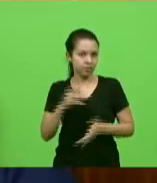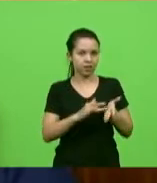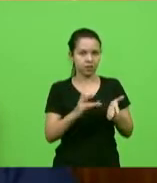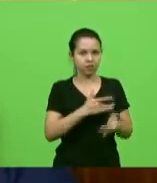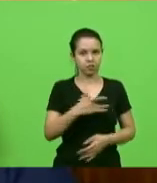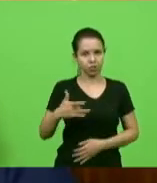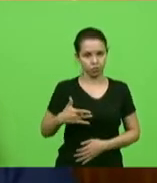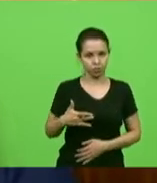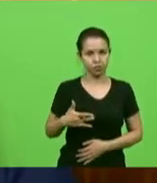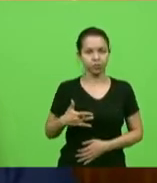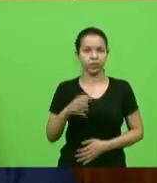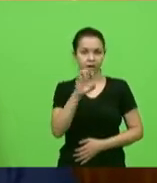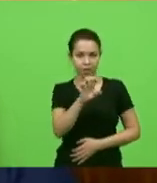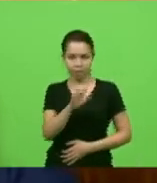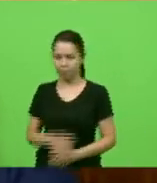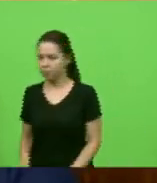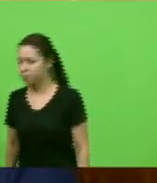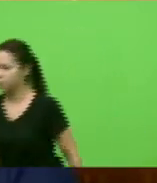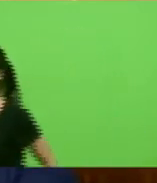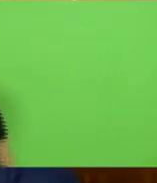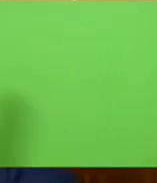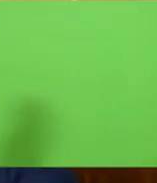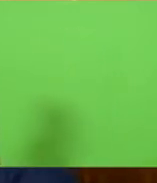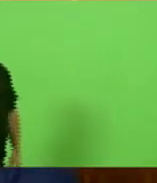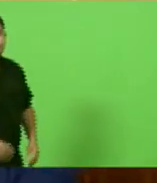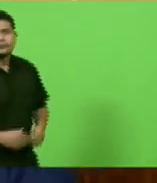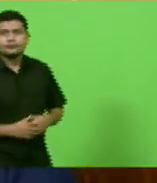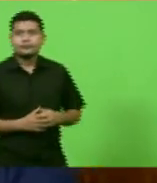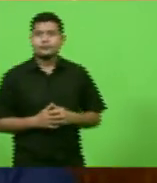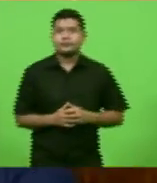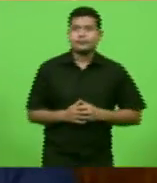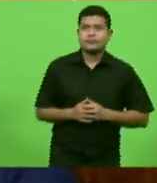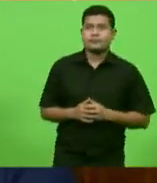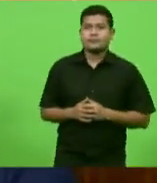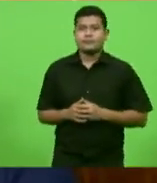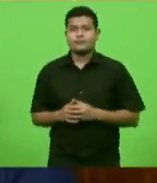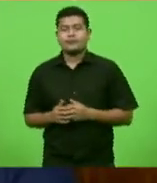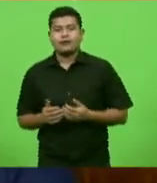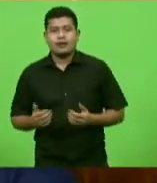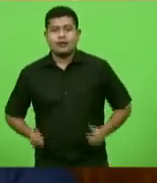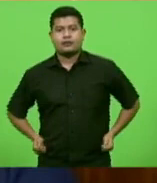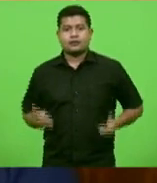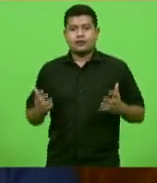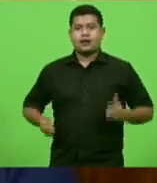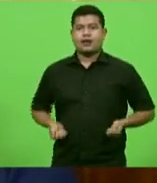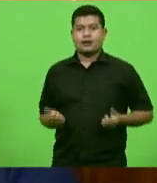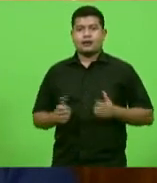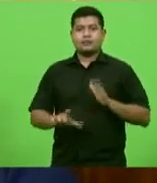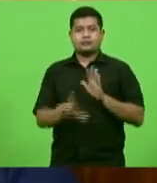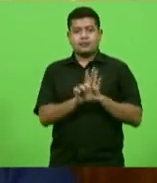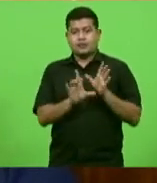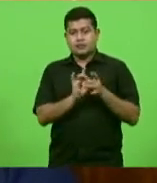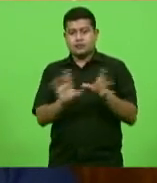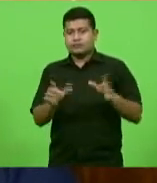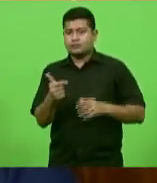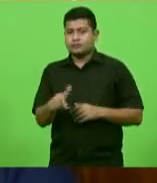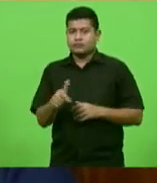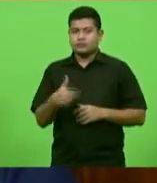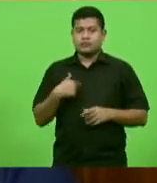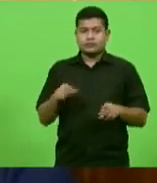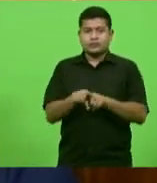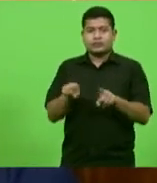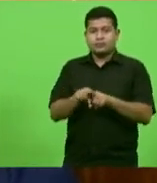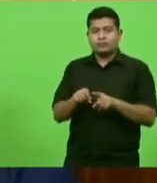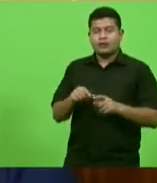Saúde. Letra E, ordenação de despesas não autorizadas por lei e sem observância das